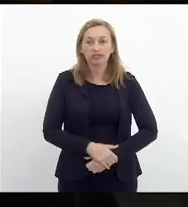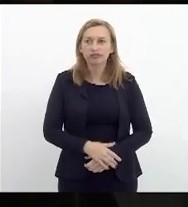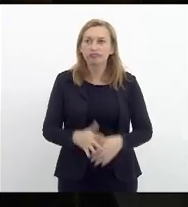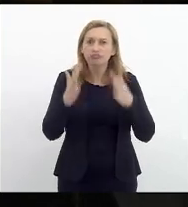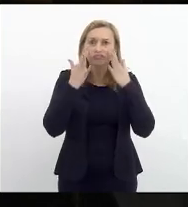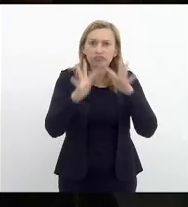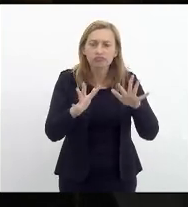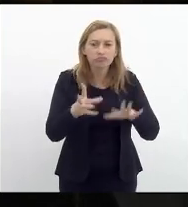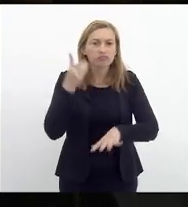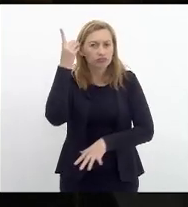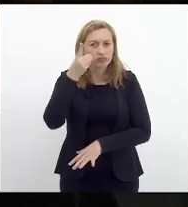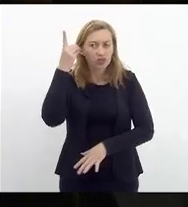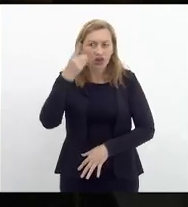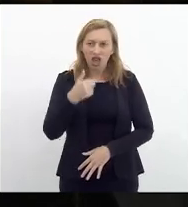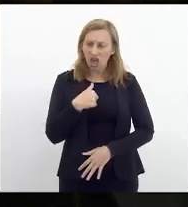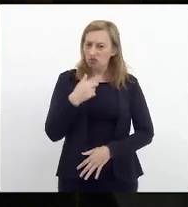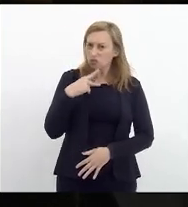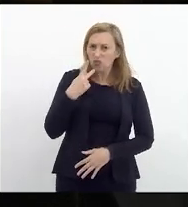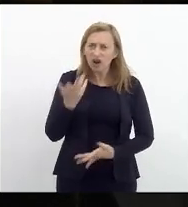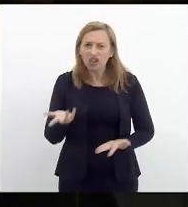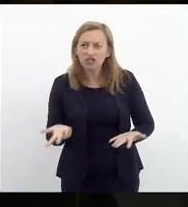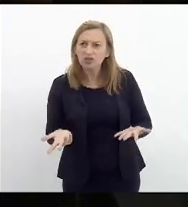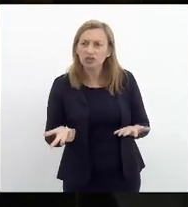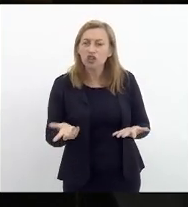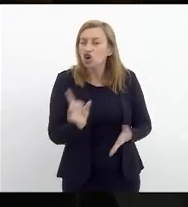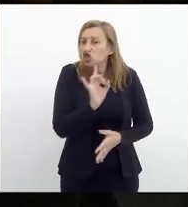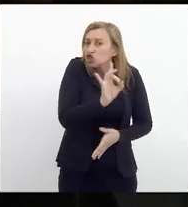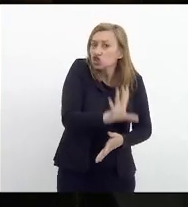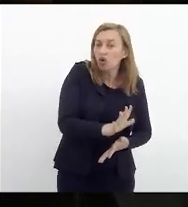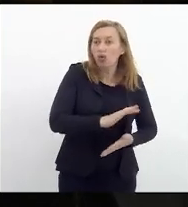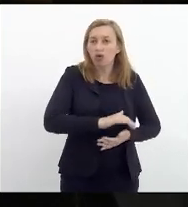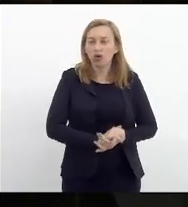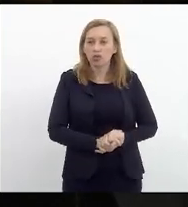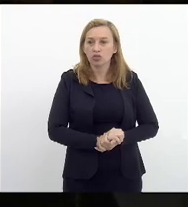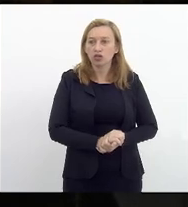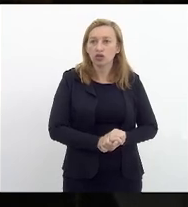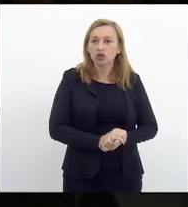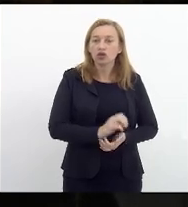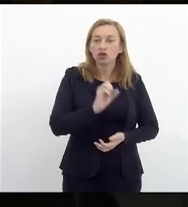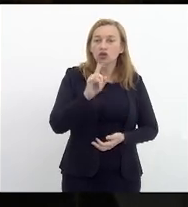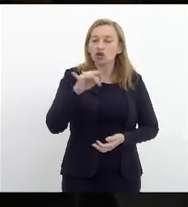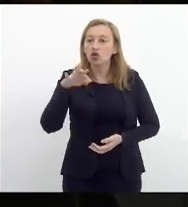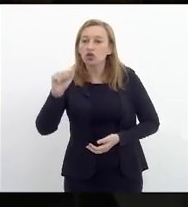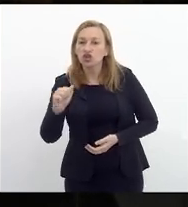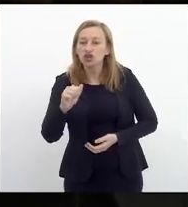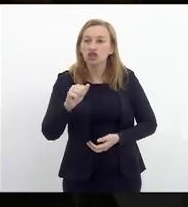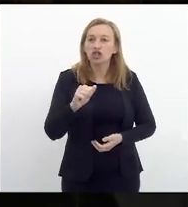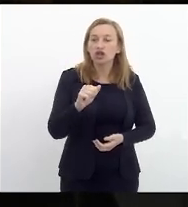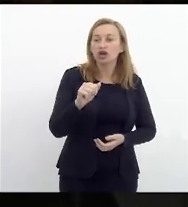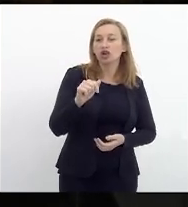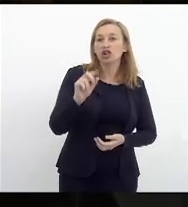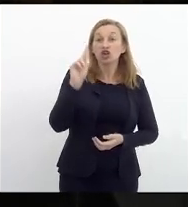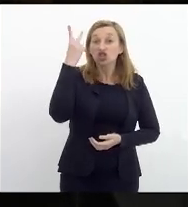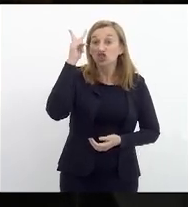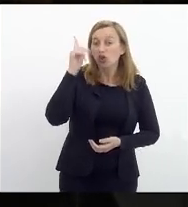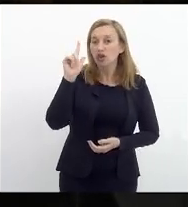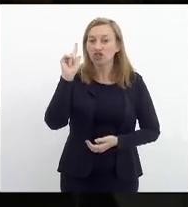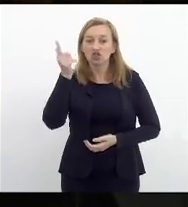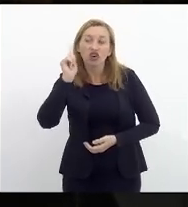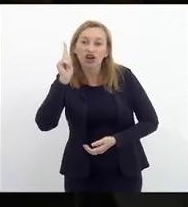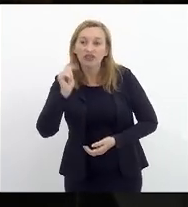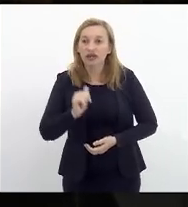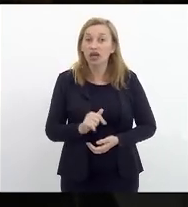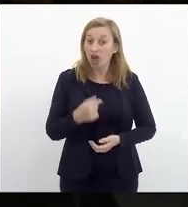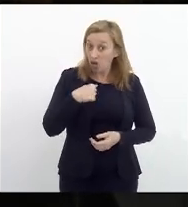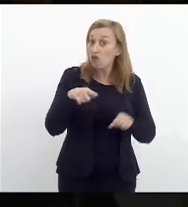deputados e deputadas, eu não estou falando somente de sociologia, história, geografia. Eu estou